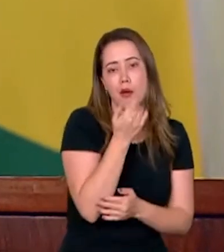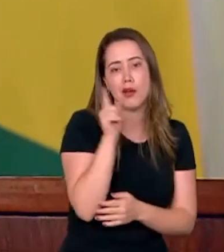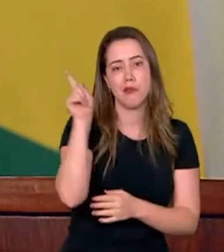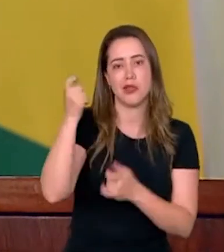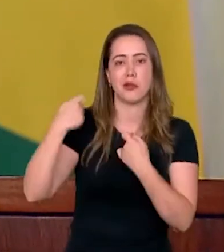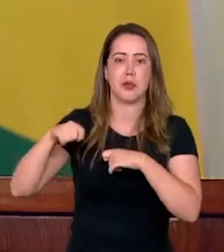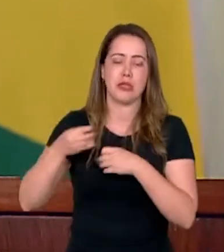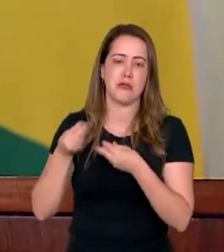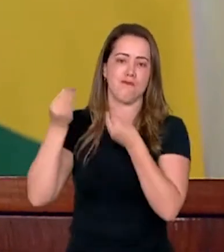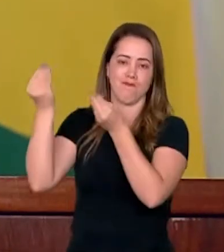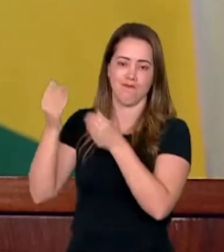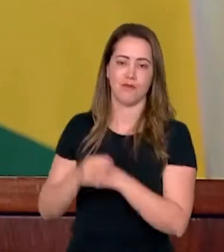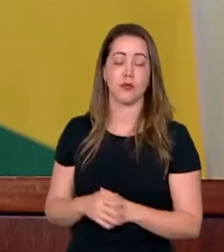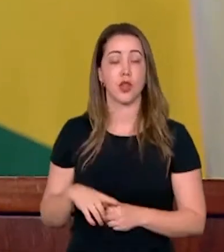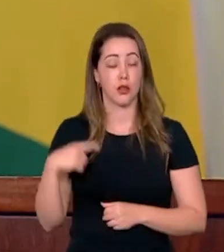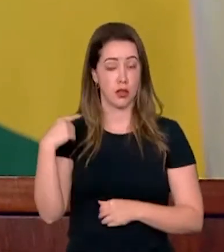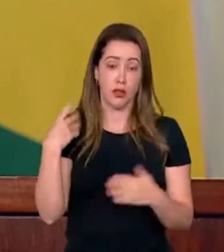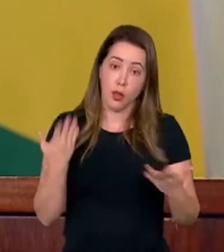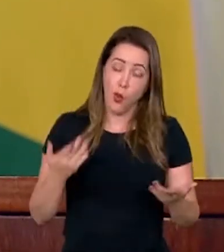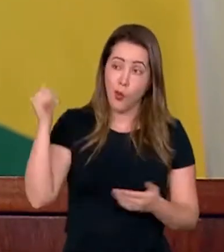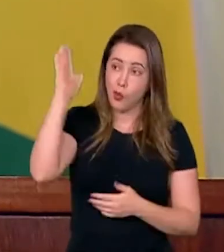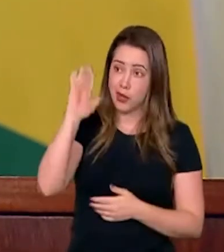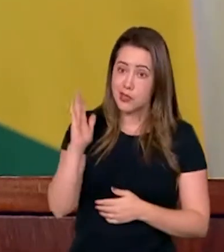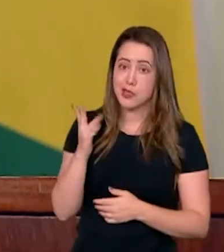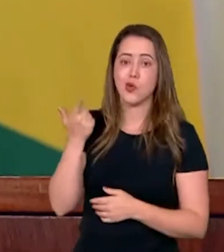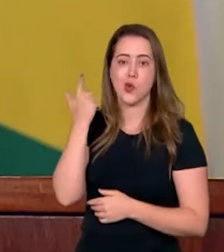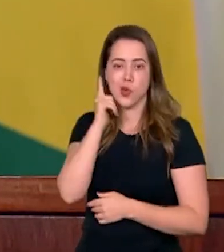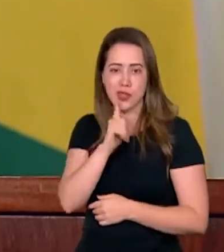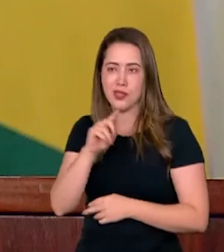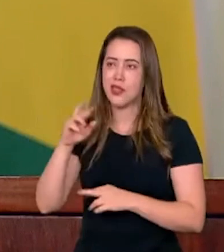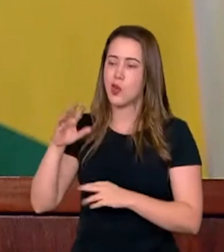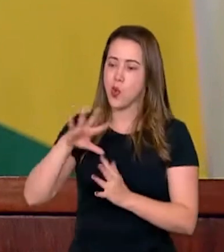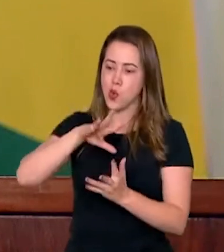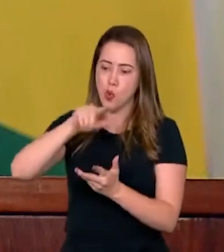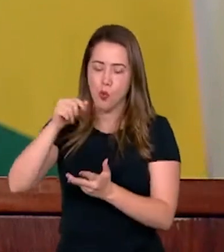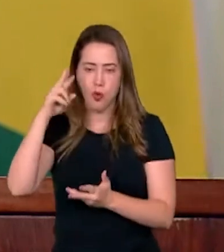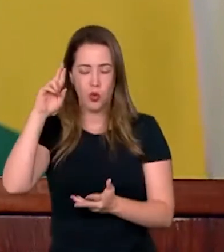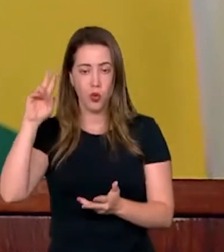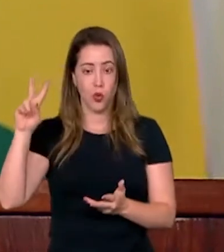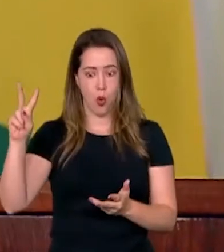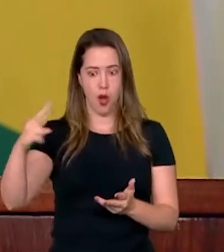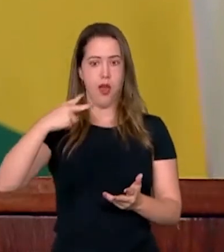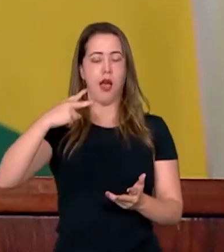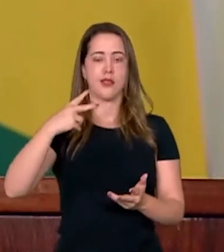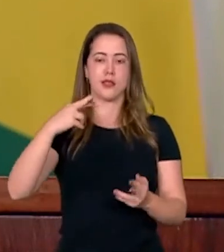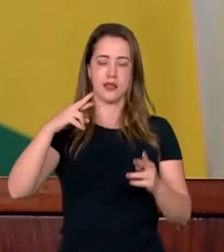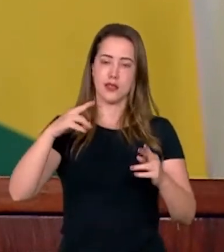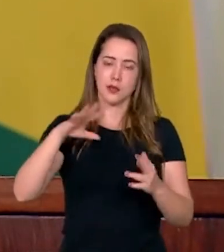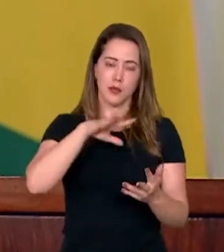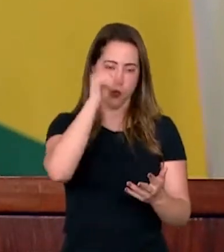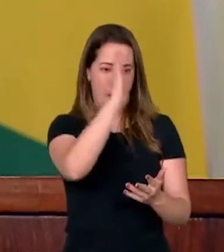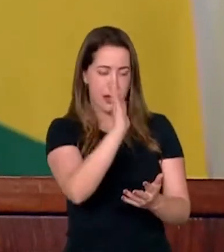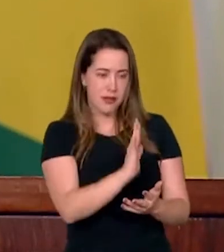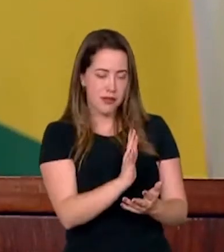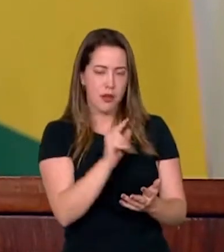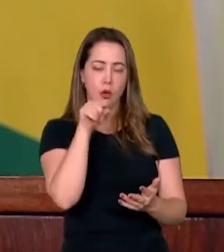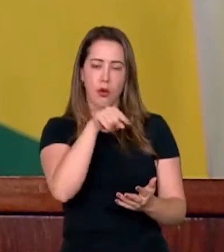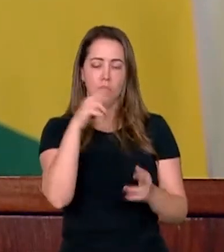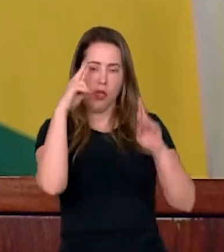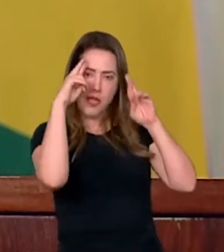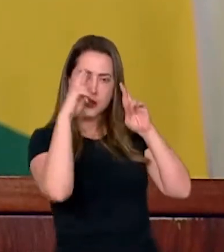E foi assim que o Brasil foi conquistando o respeito no mundo. E foi assim que o Brasil foi ficando importante. E foi